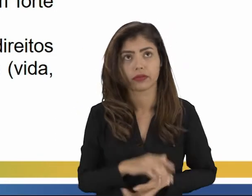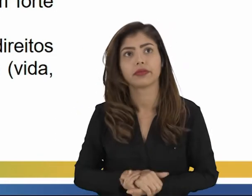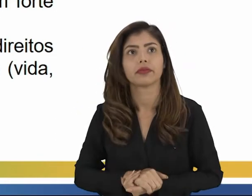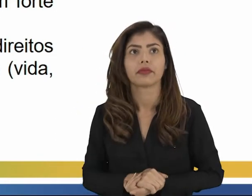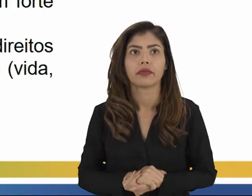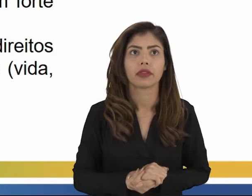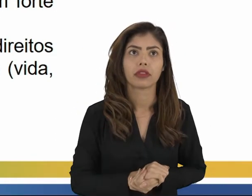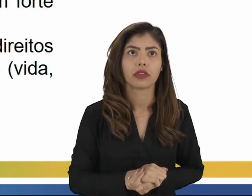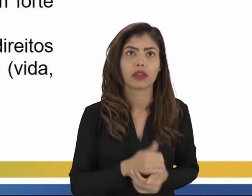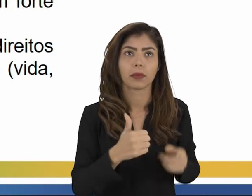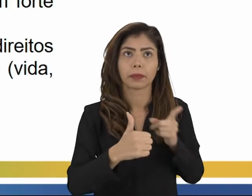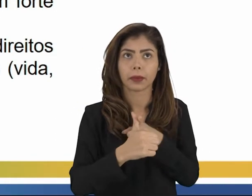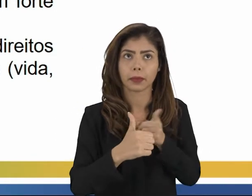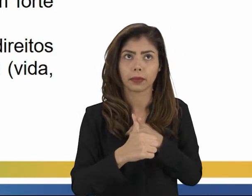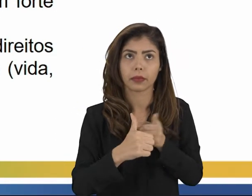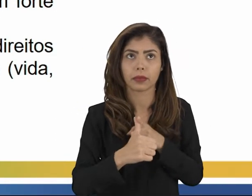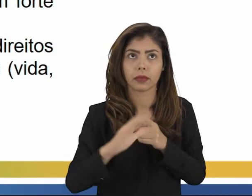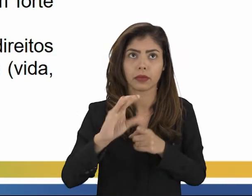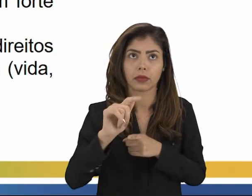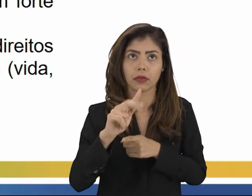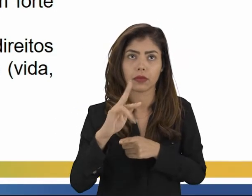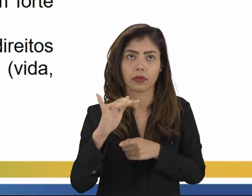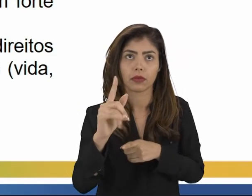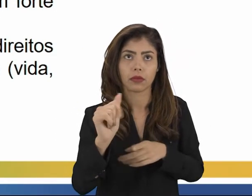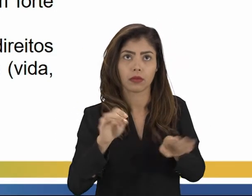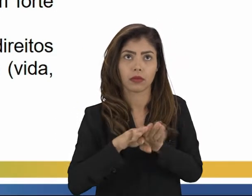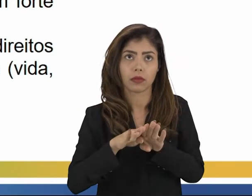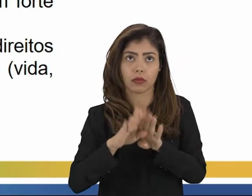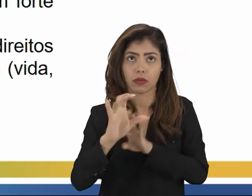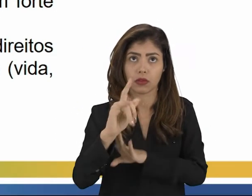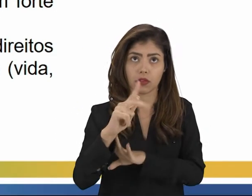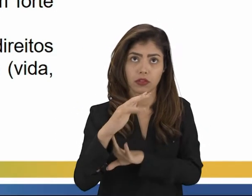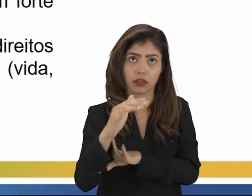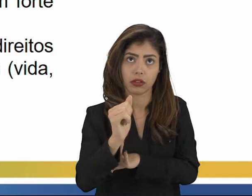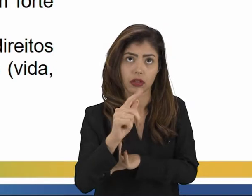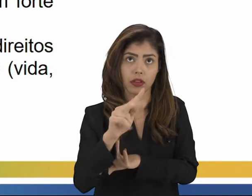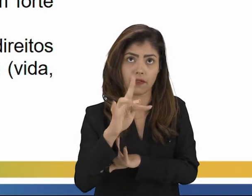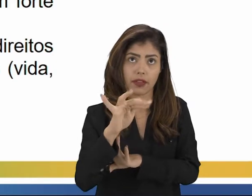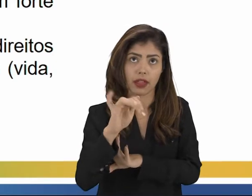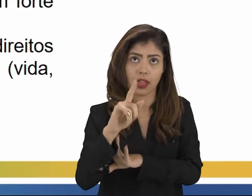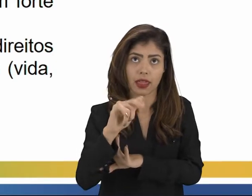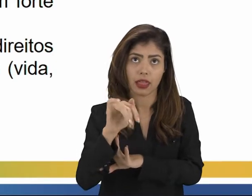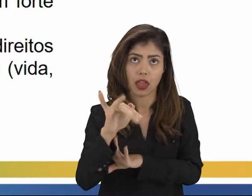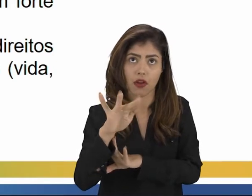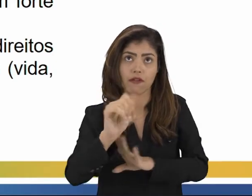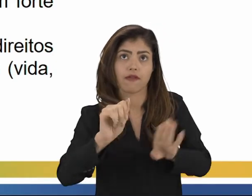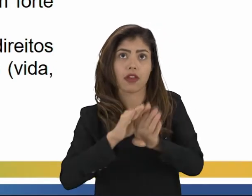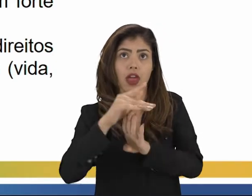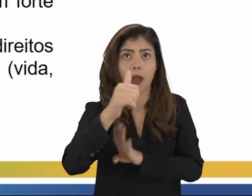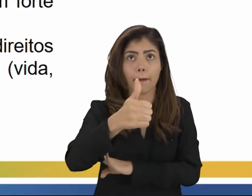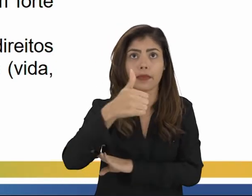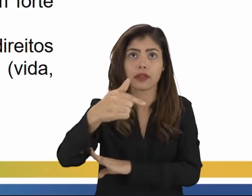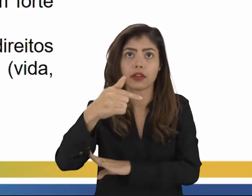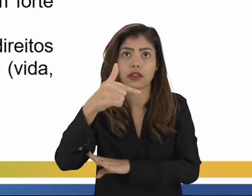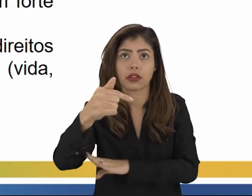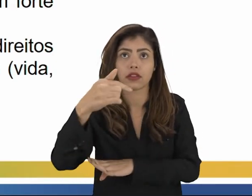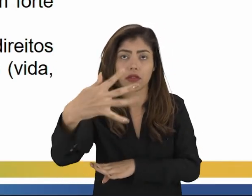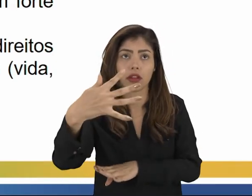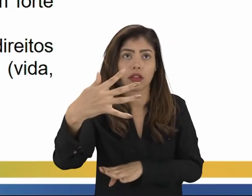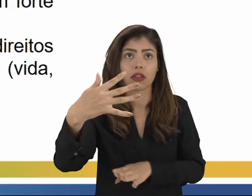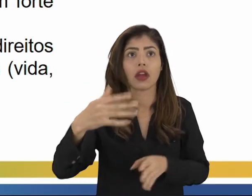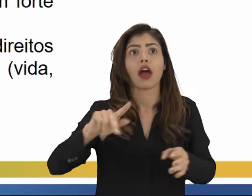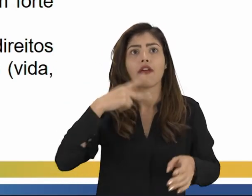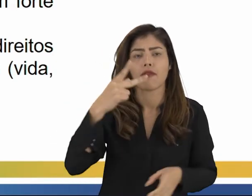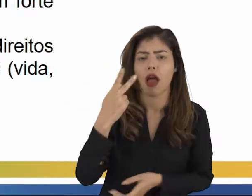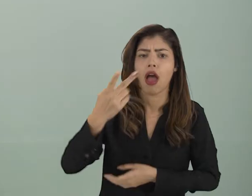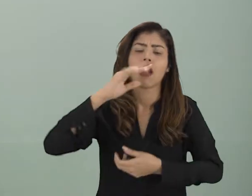aí nós temos o primeiro congresso continental da Filadélfia, reunindo essas pessoas que eu falei logo agora, agricultores,